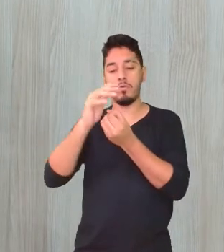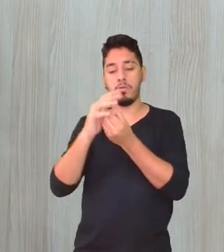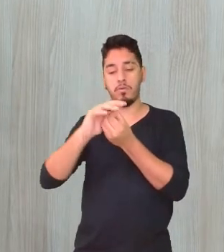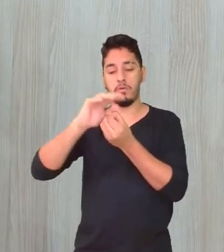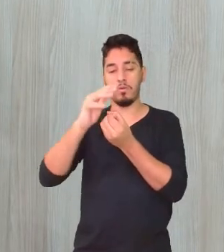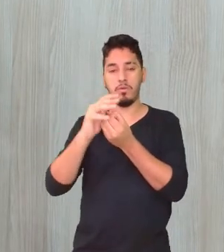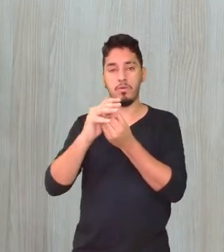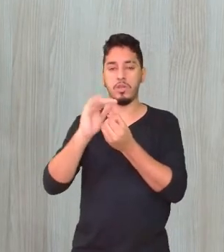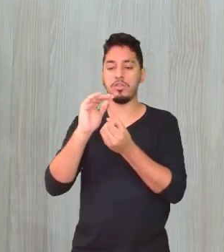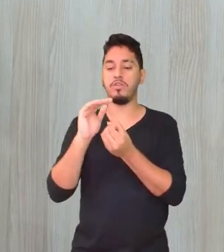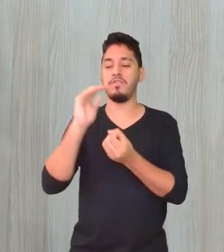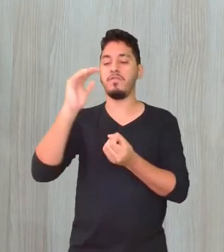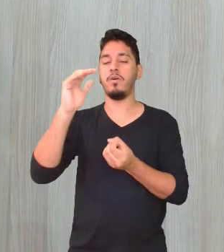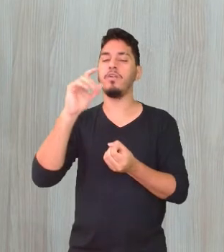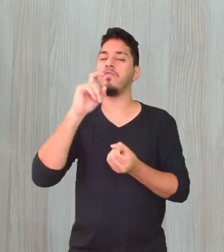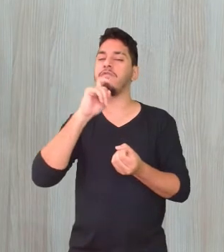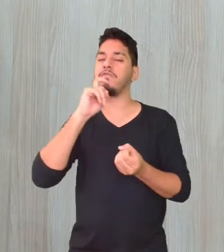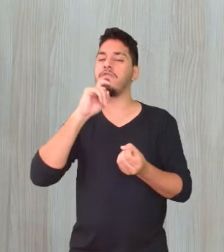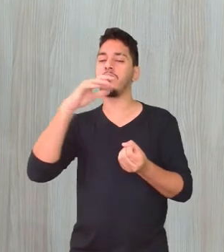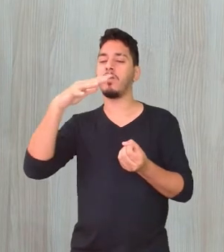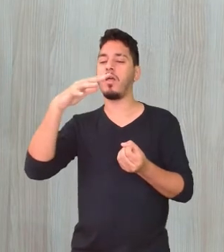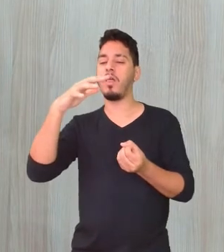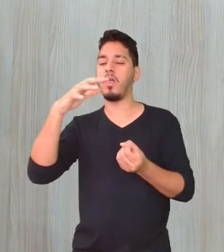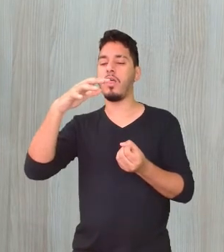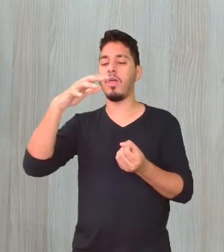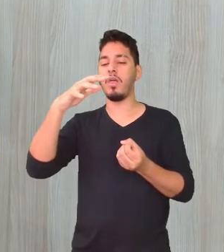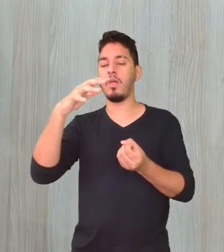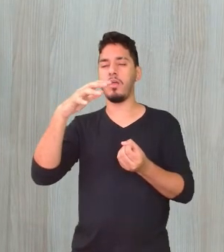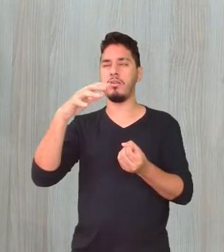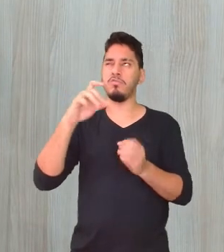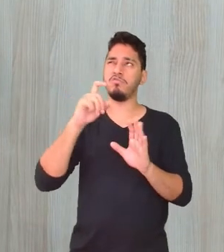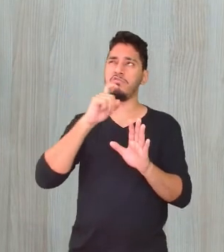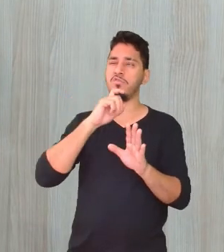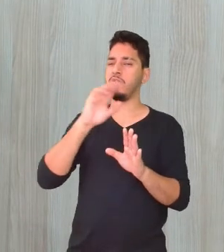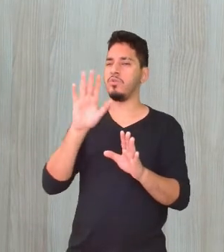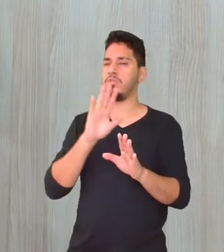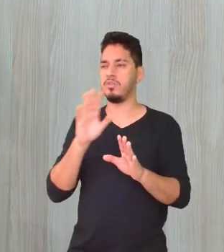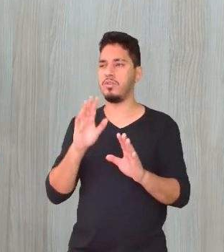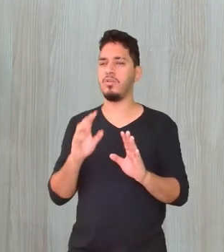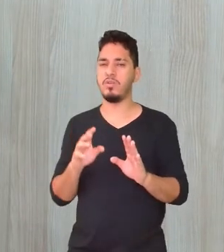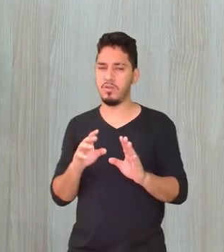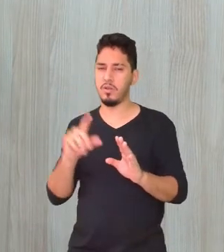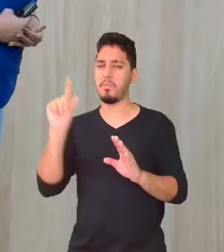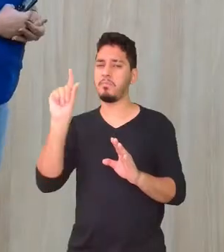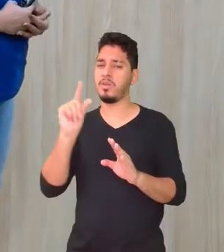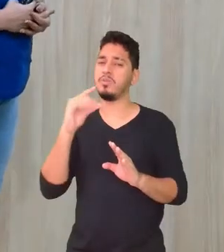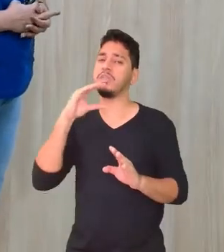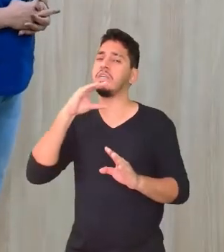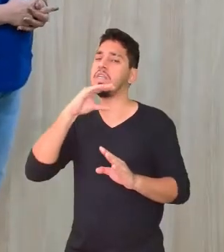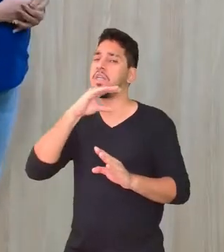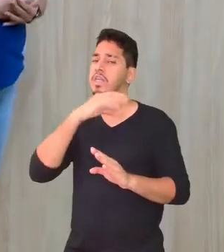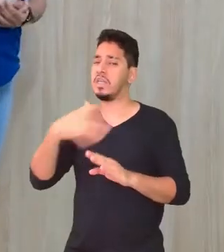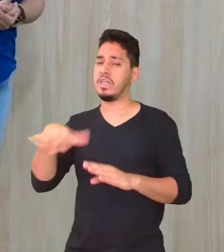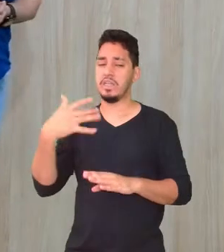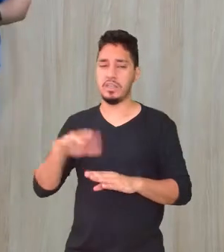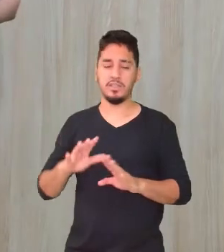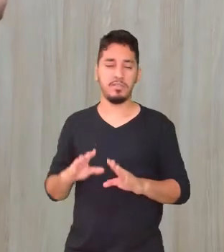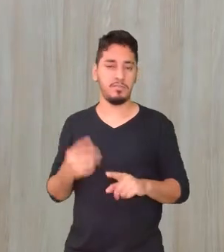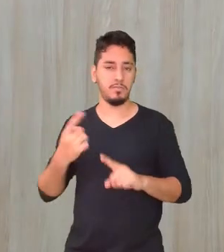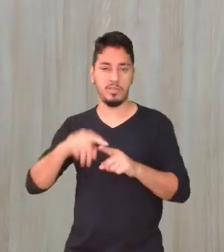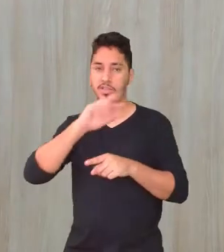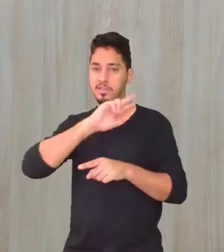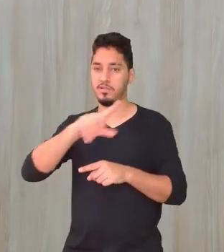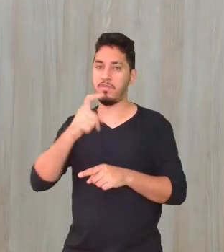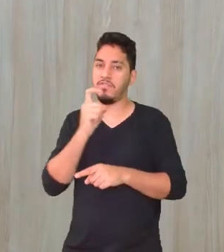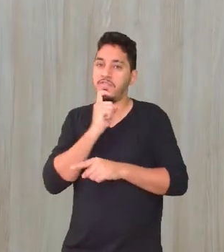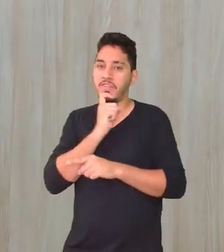externo ele é mais friozinho, um pouco mais denso. Mais friozinho não, né? Vamos dizer assim, né, professor? Menos quente, né? Exatamente, porque não é tão